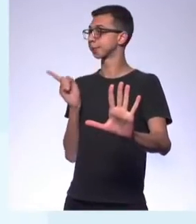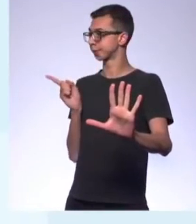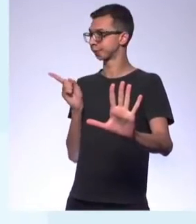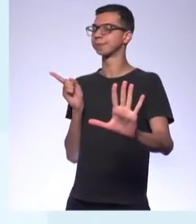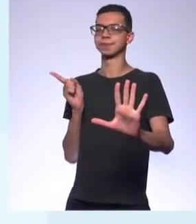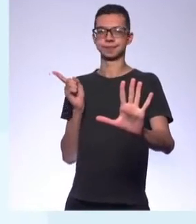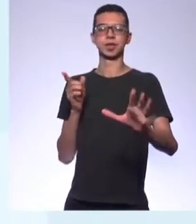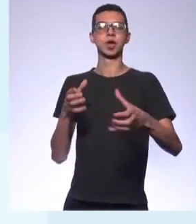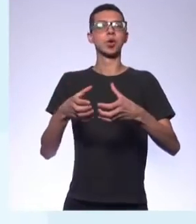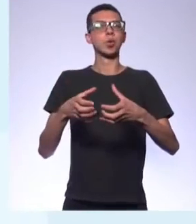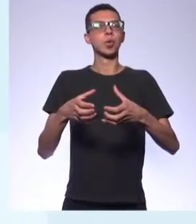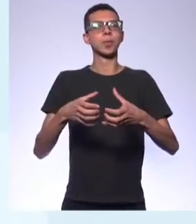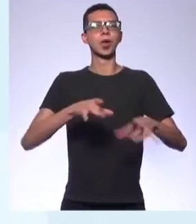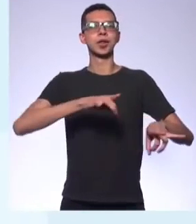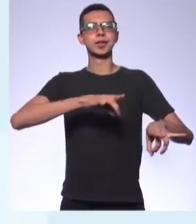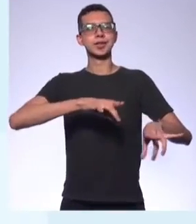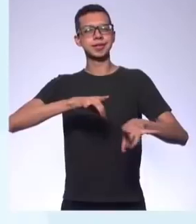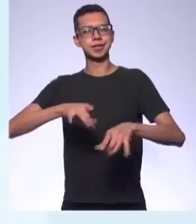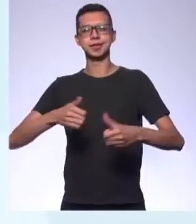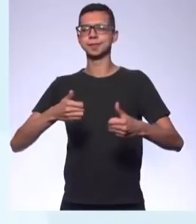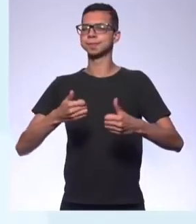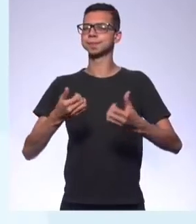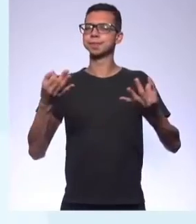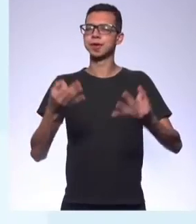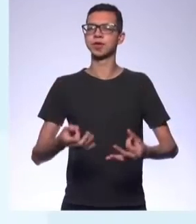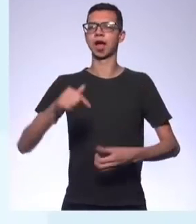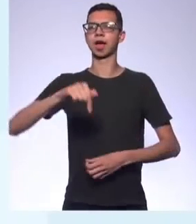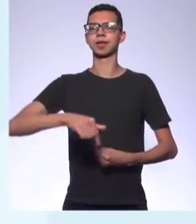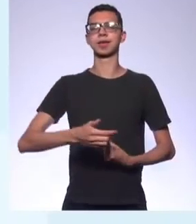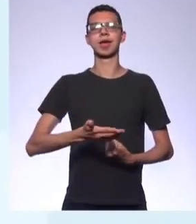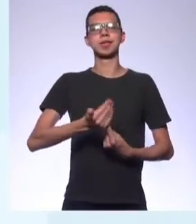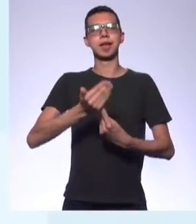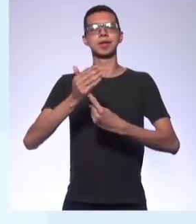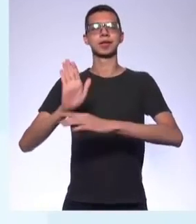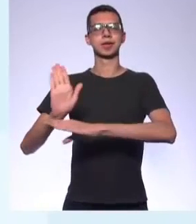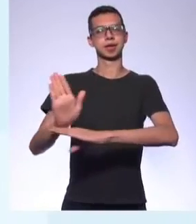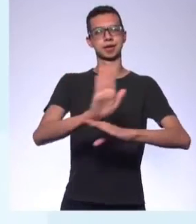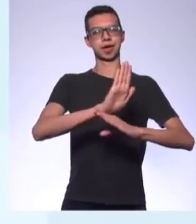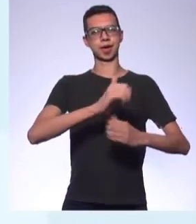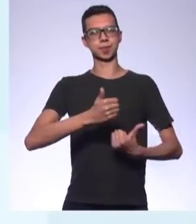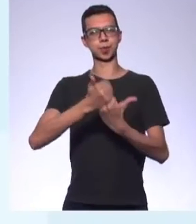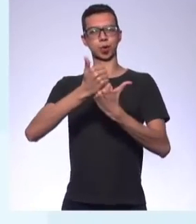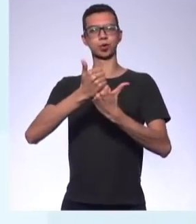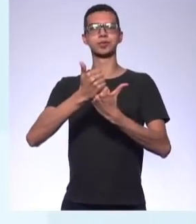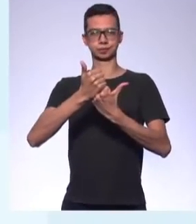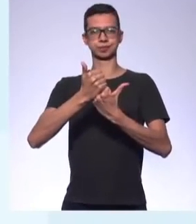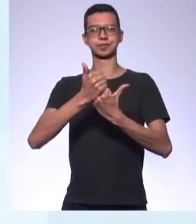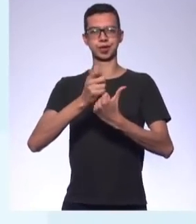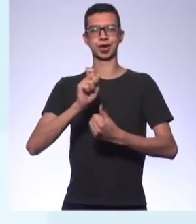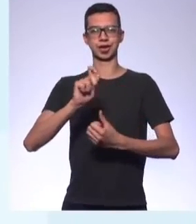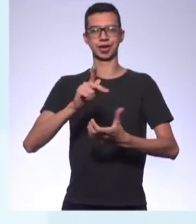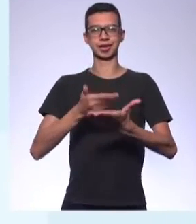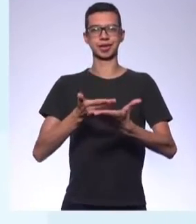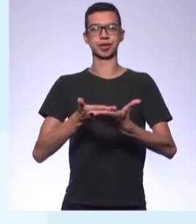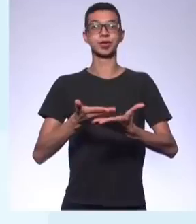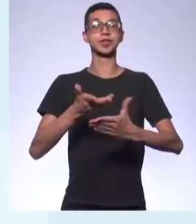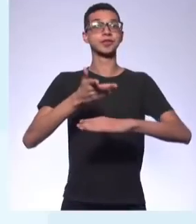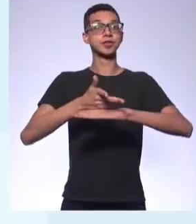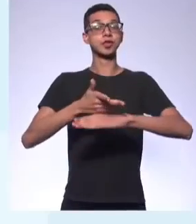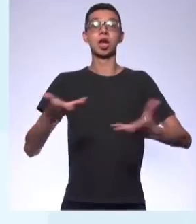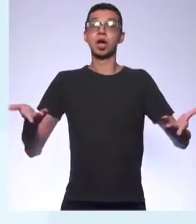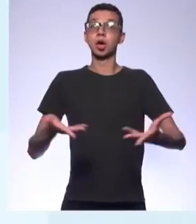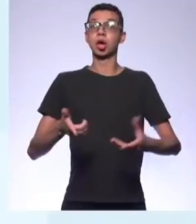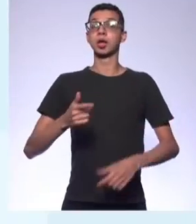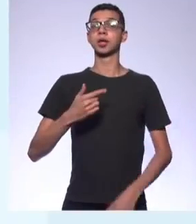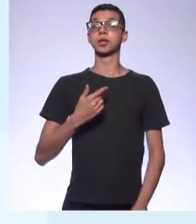São Paulo, que está aqui nos dando todo o apoio tecnológico para essa transmissão, ok? Nós já estamos indo embora,